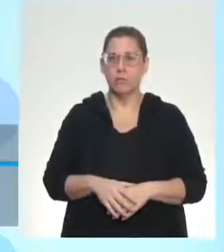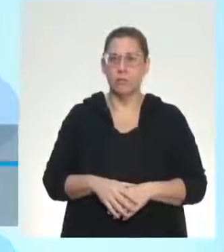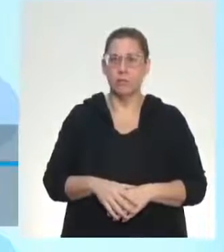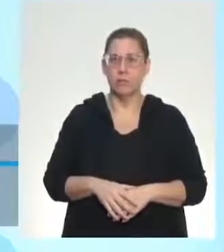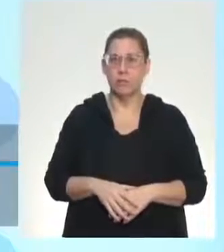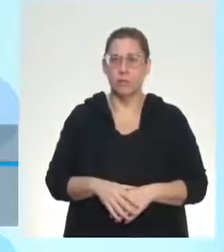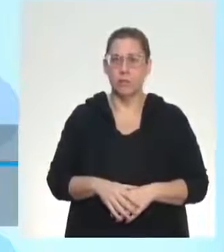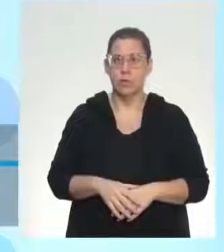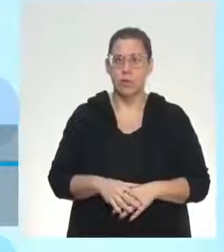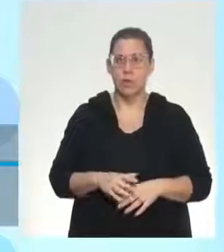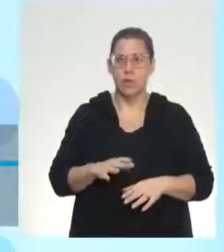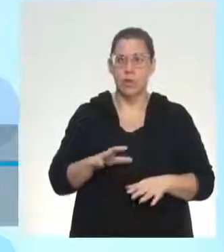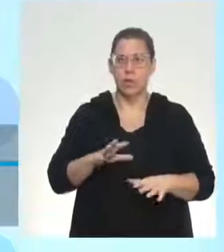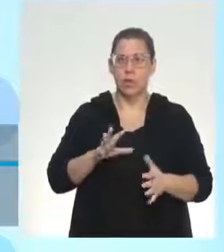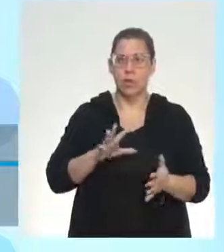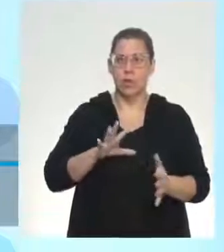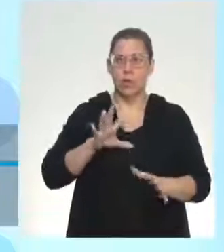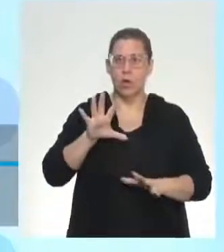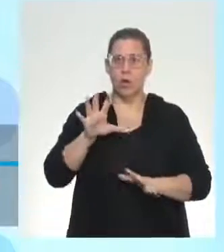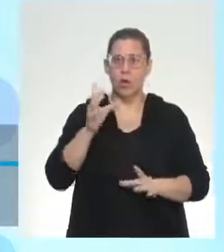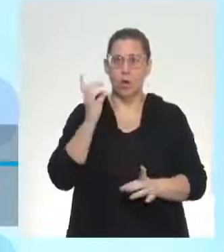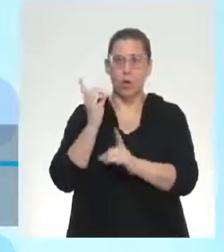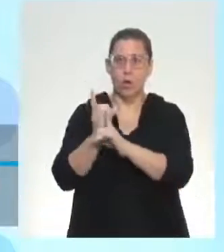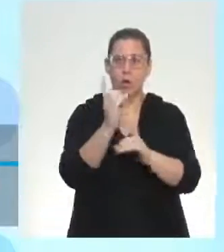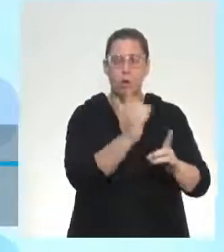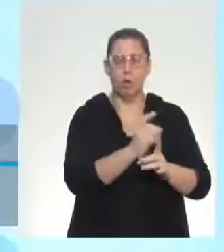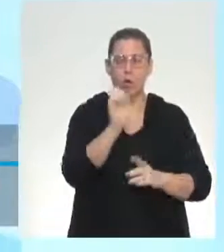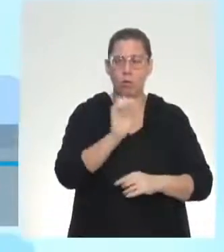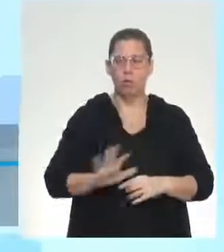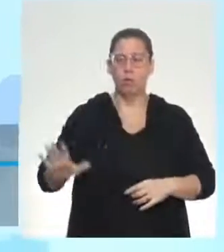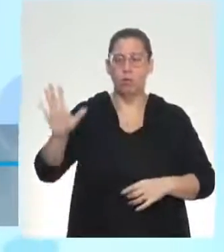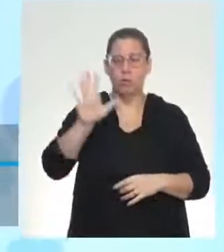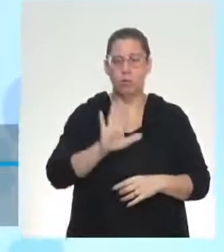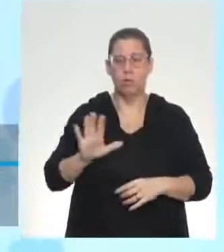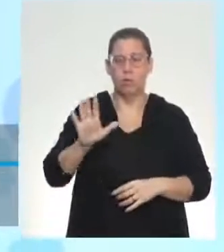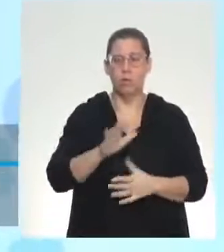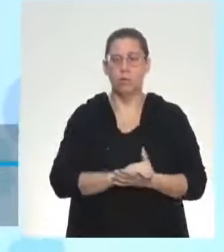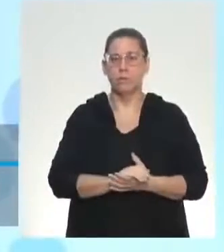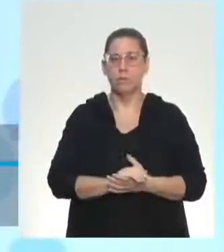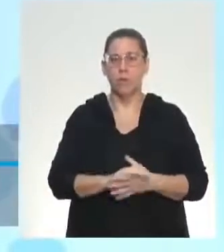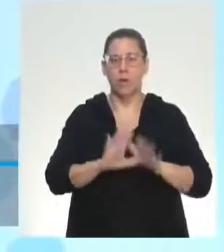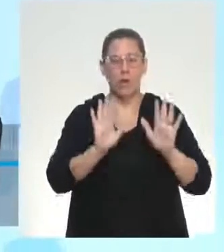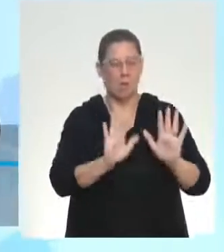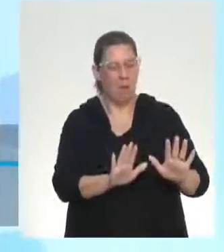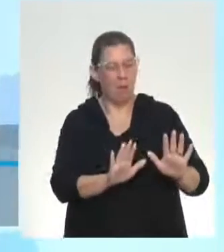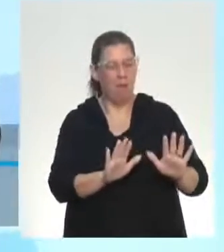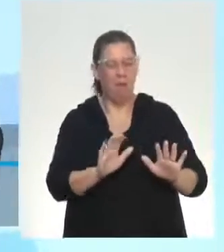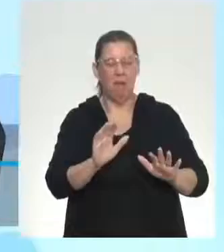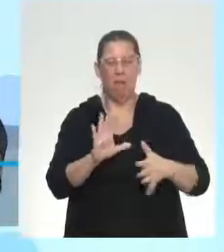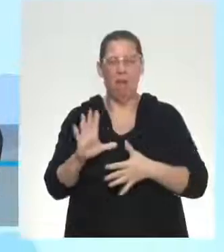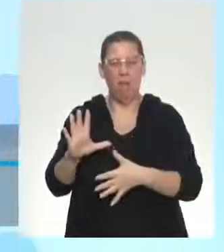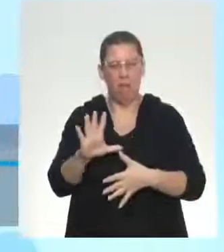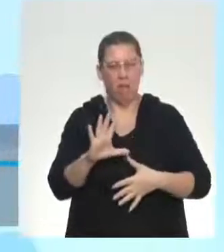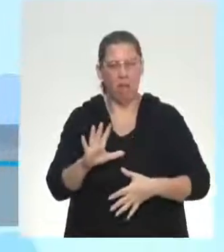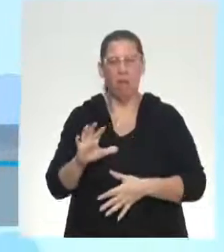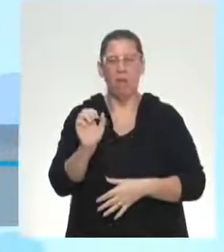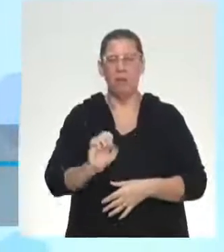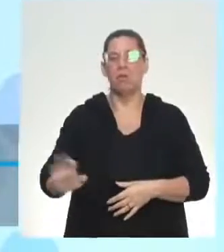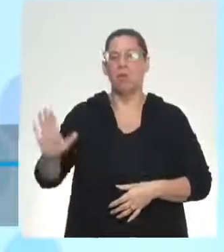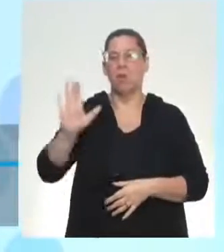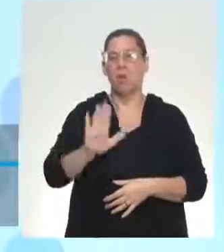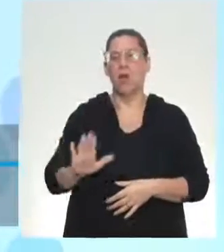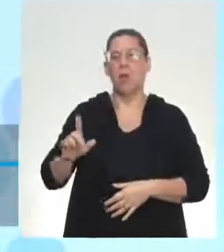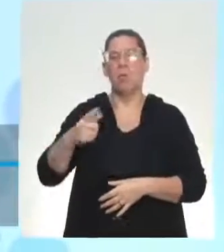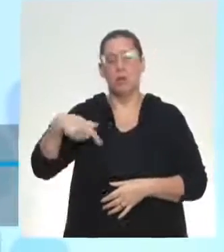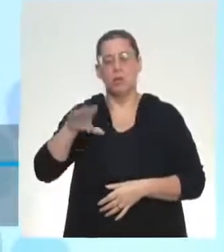europeia. Então, portanto, agora, né, vamos dizer assim, chega um pouquinho de Europa, né, professor? Nós estudamos